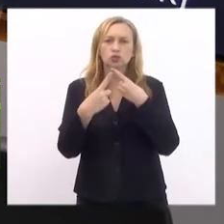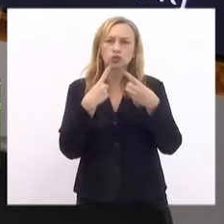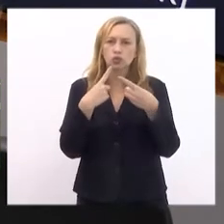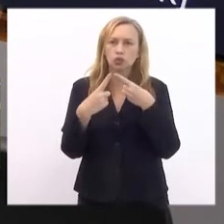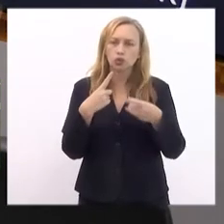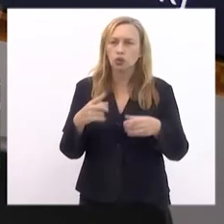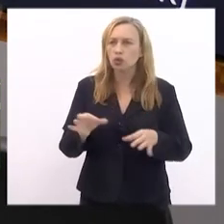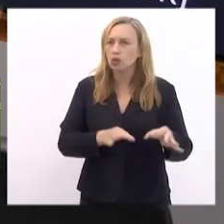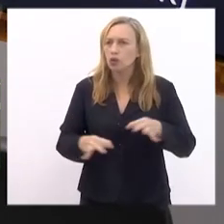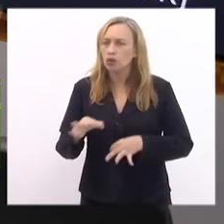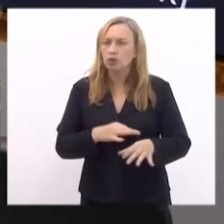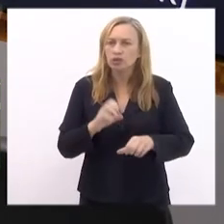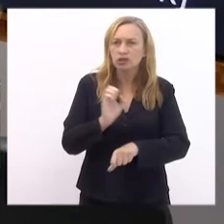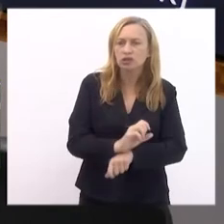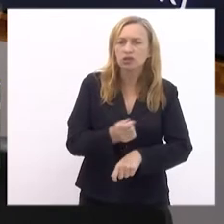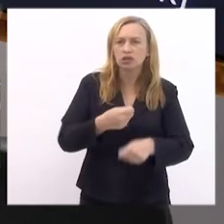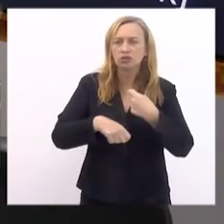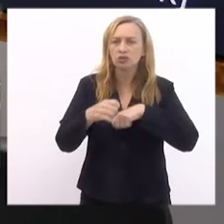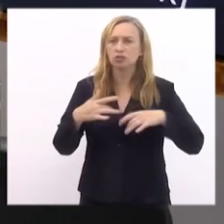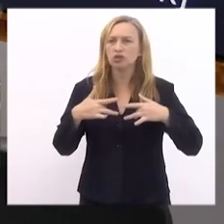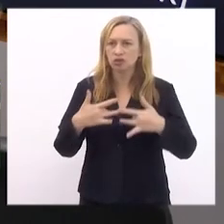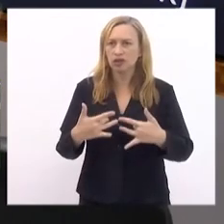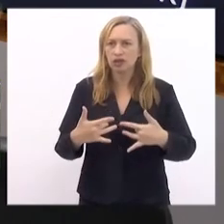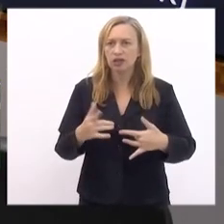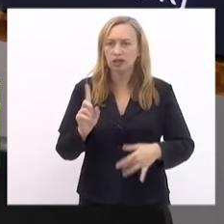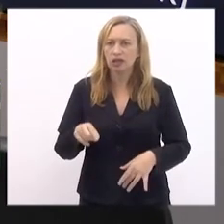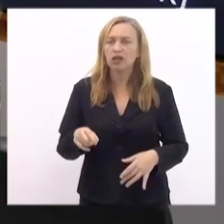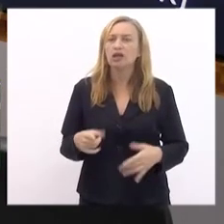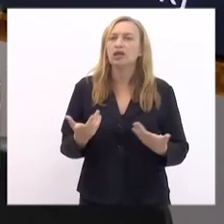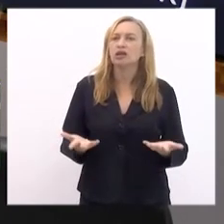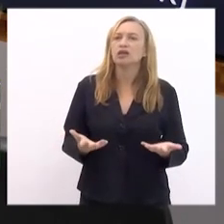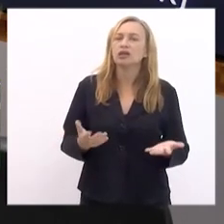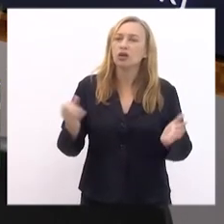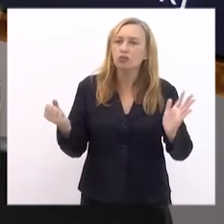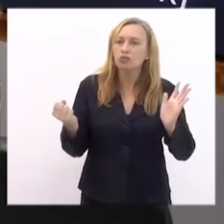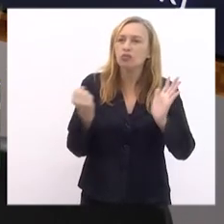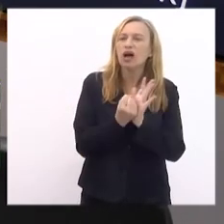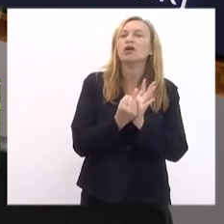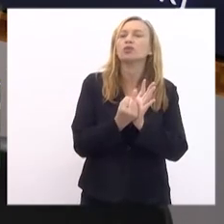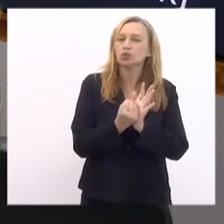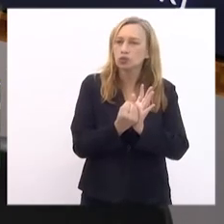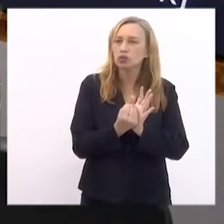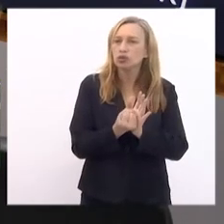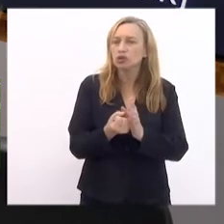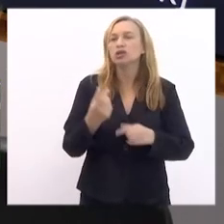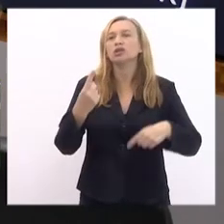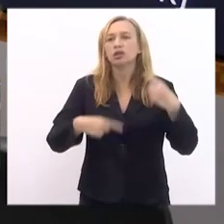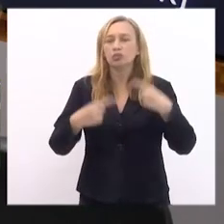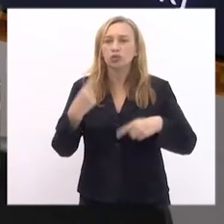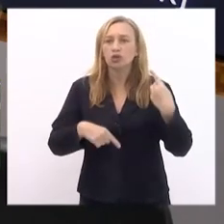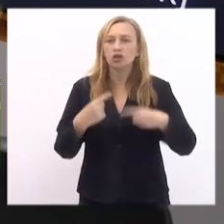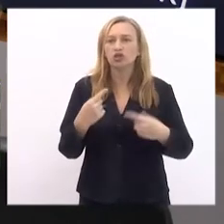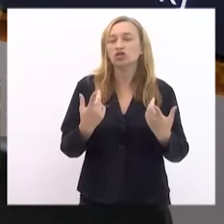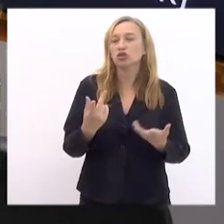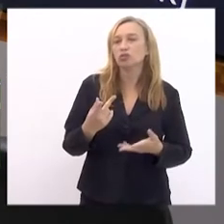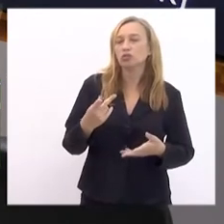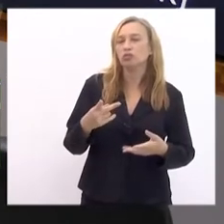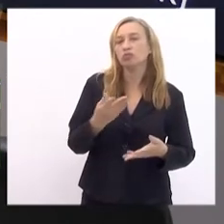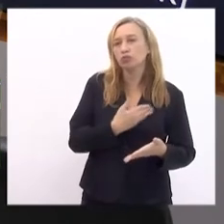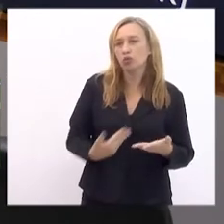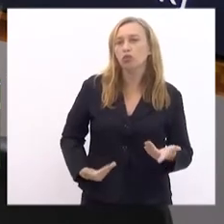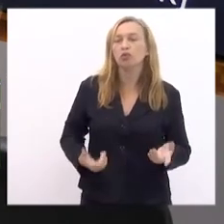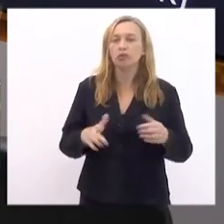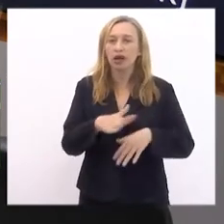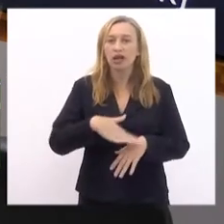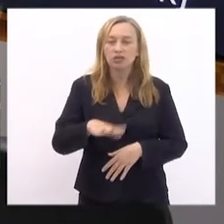um plano estadual de economia popular solidária, né? Que é uma espécie de marco da política pública para o setor. Então, assim, eu não sei